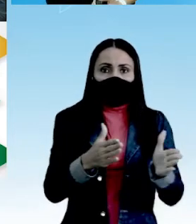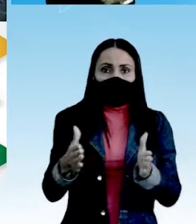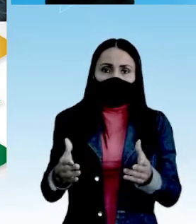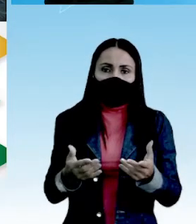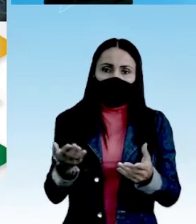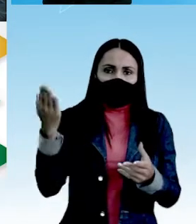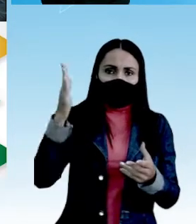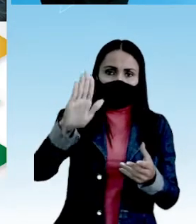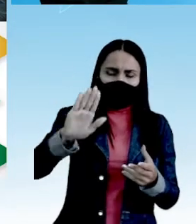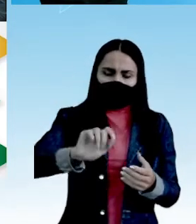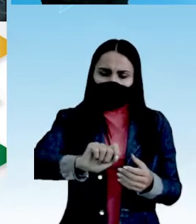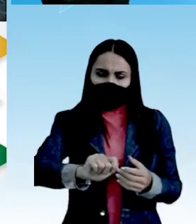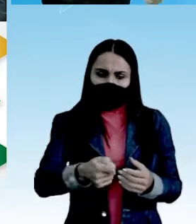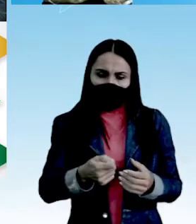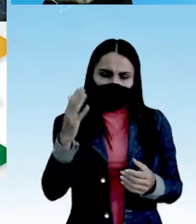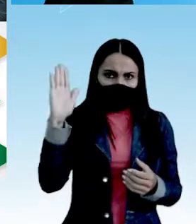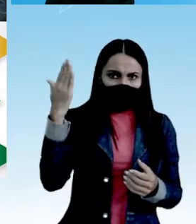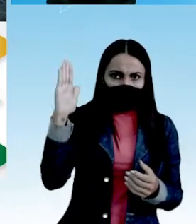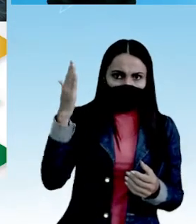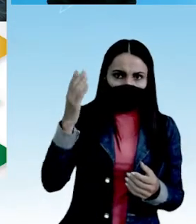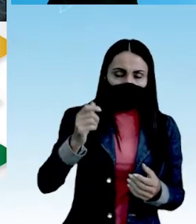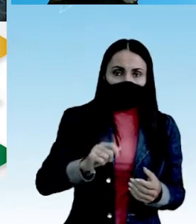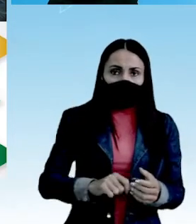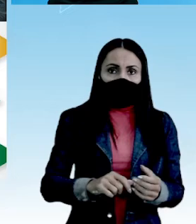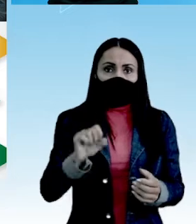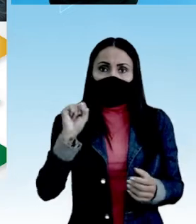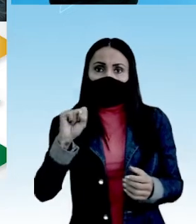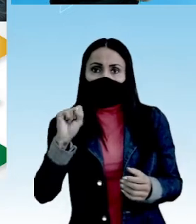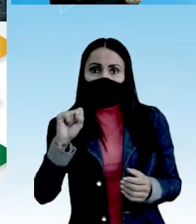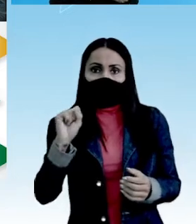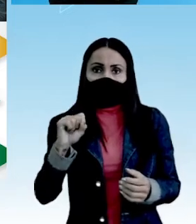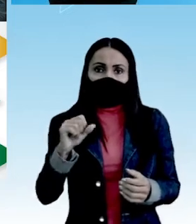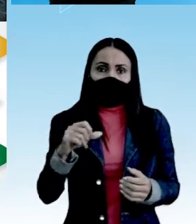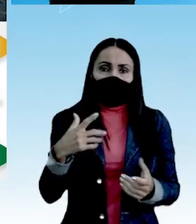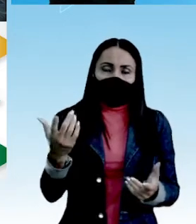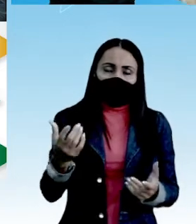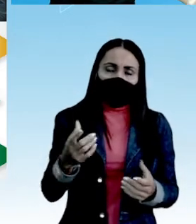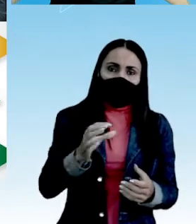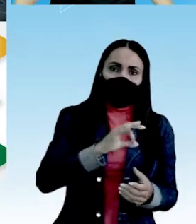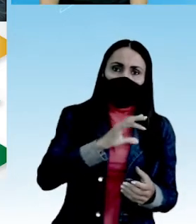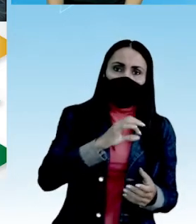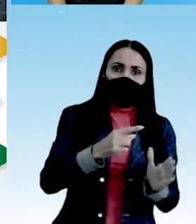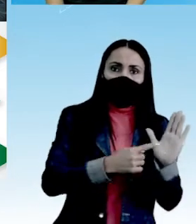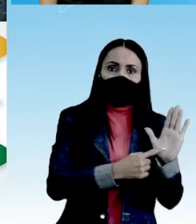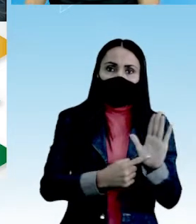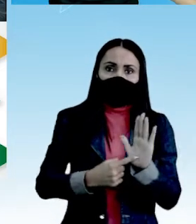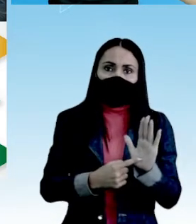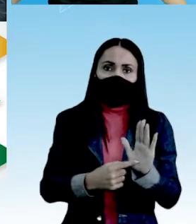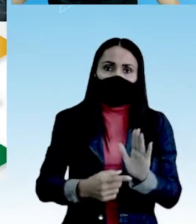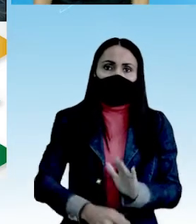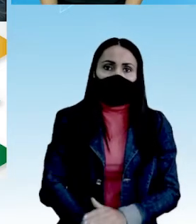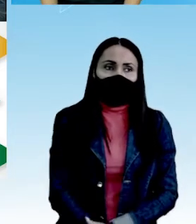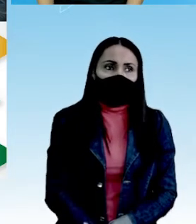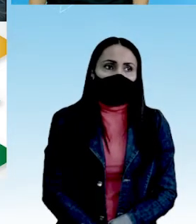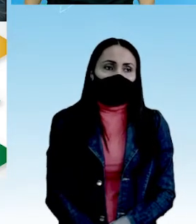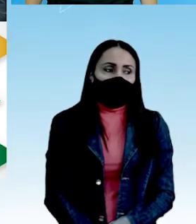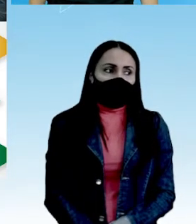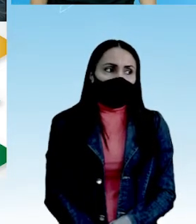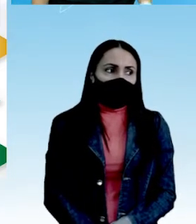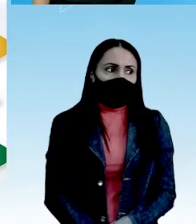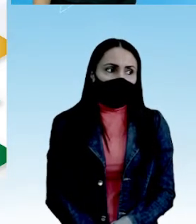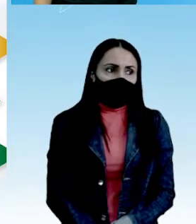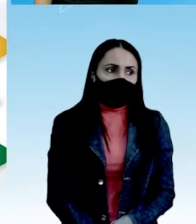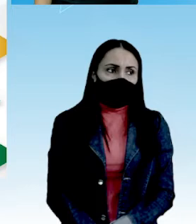banheiro, né, antes de começar o show para você bater, porque ela com medo de se apresentar, mas também ela cantava, todo mundo prestava atenção,